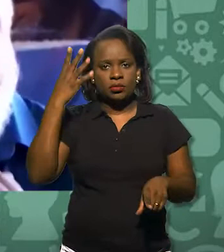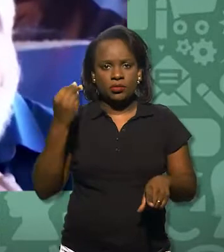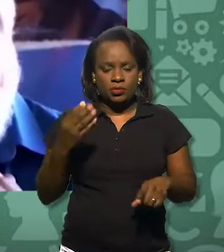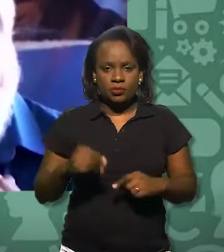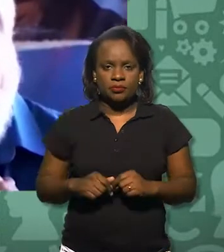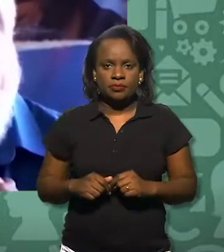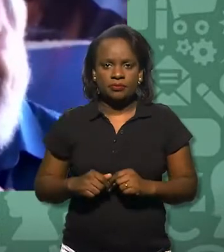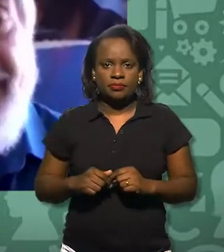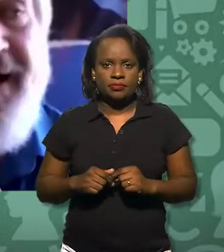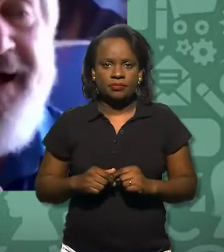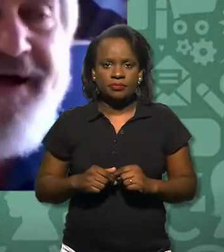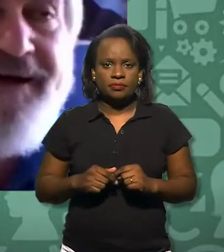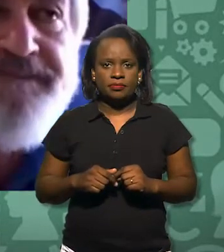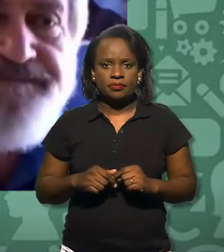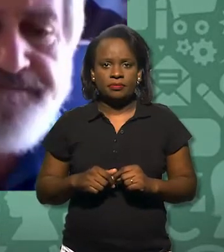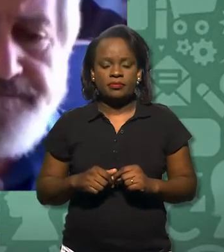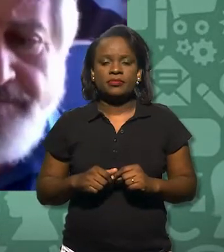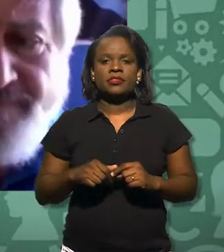sentido.